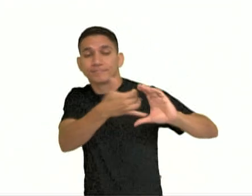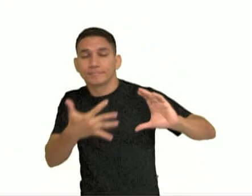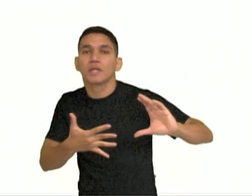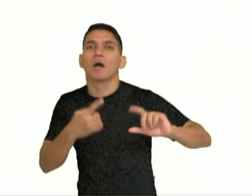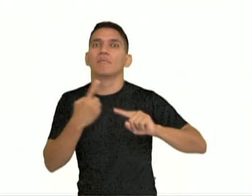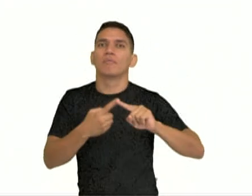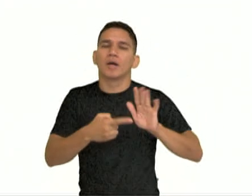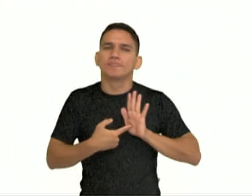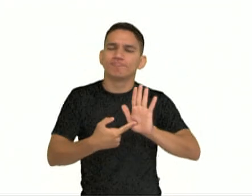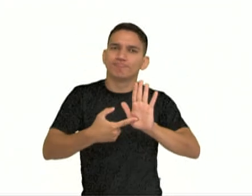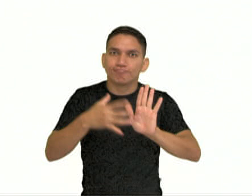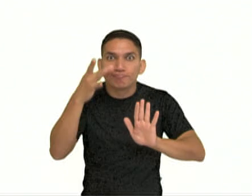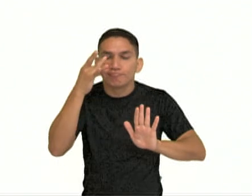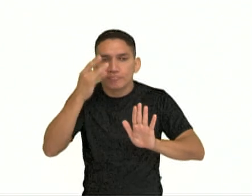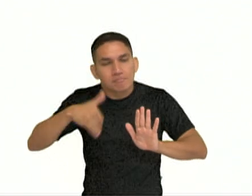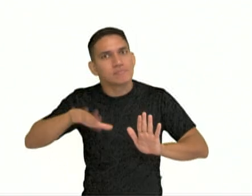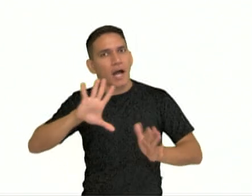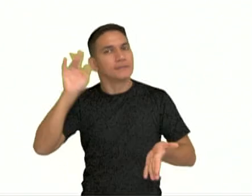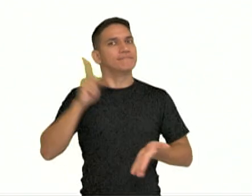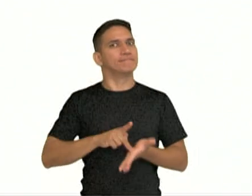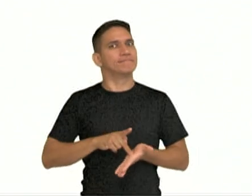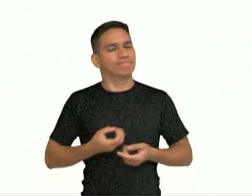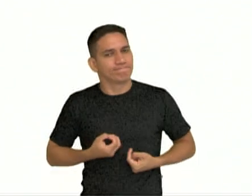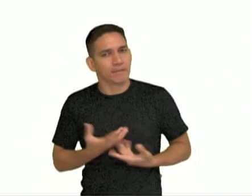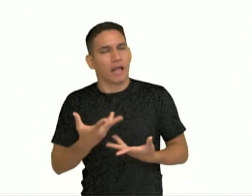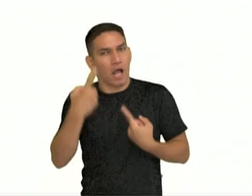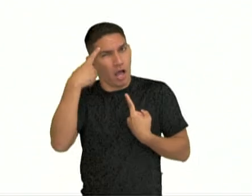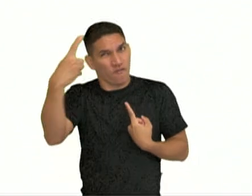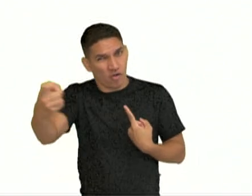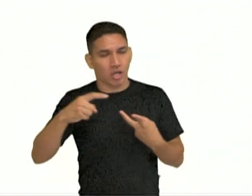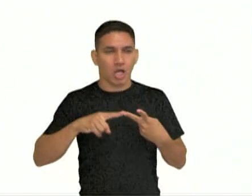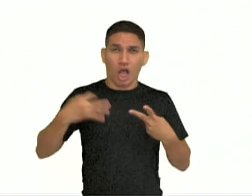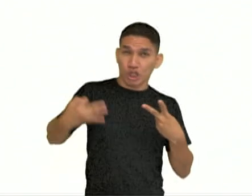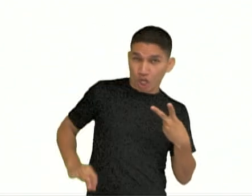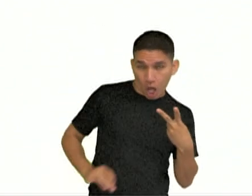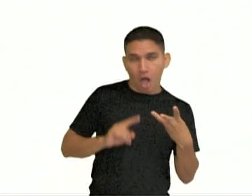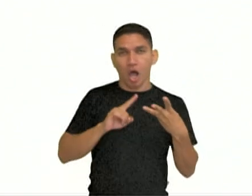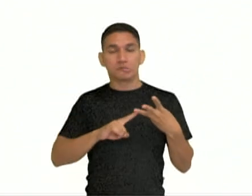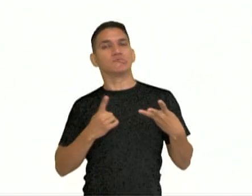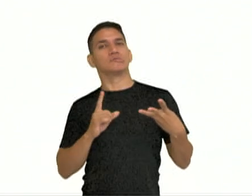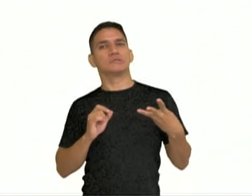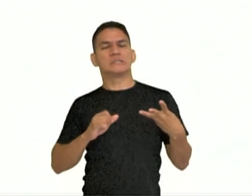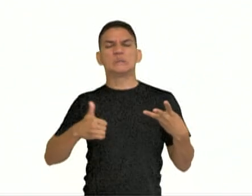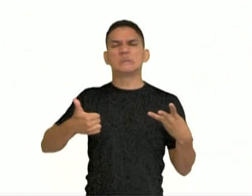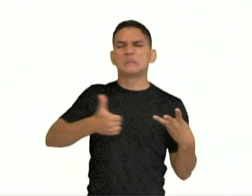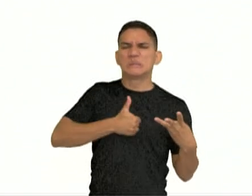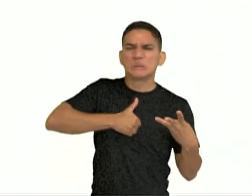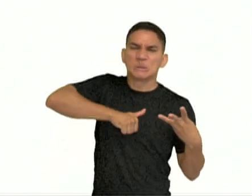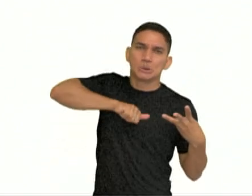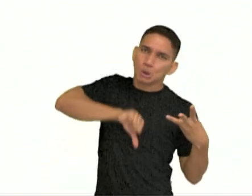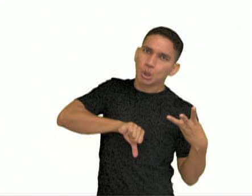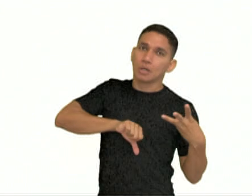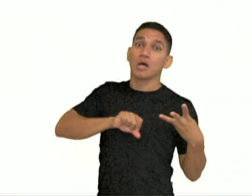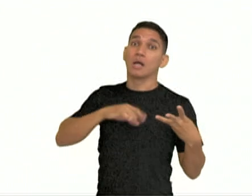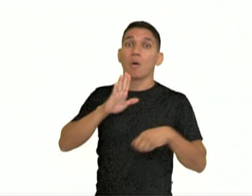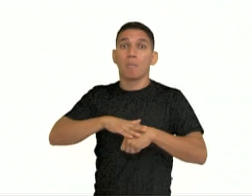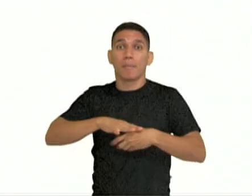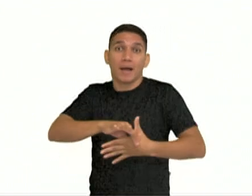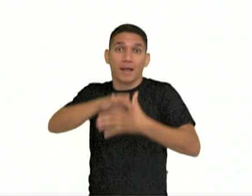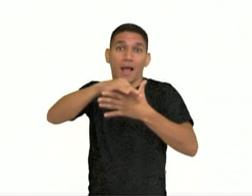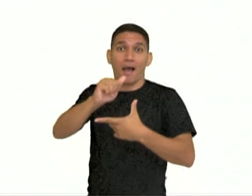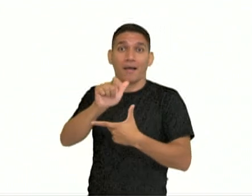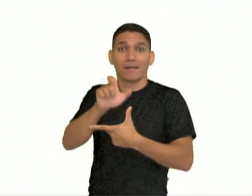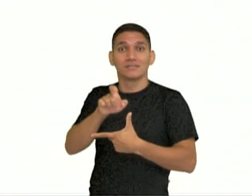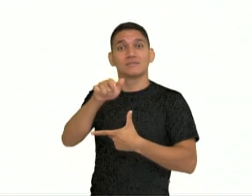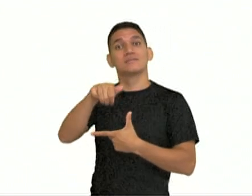mais realista, exprimindo violência, dor, pessimismo. Então, a partir do momento de Alexandre, a escultura,